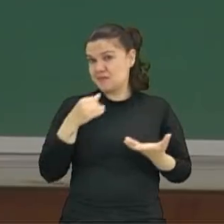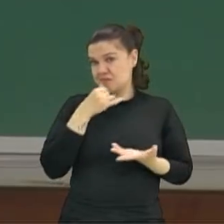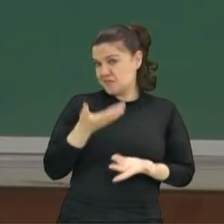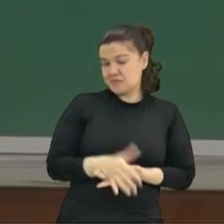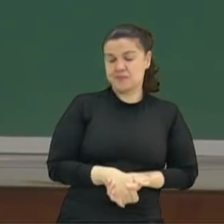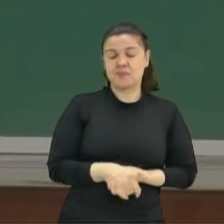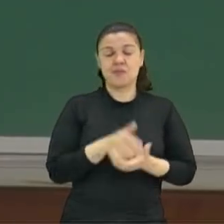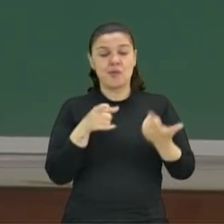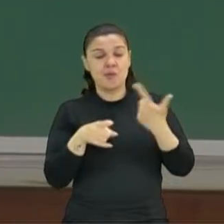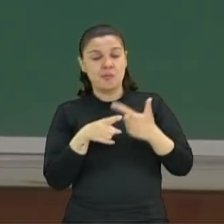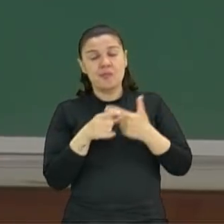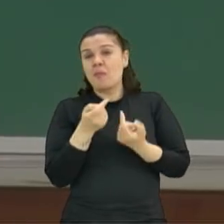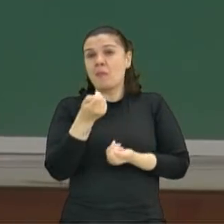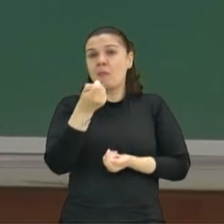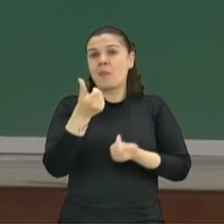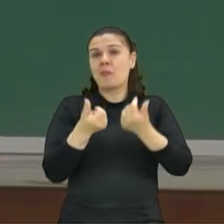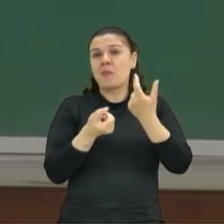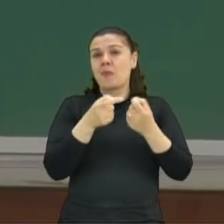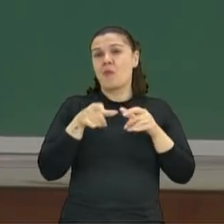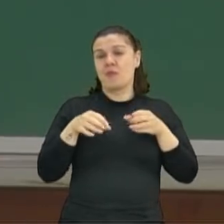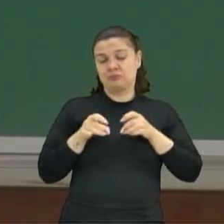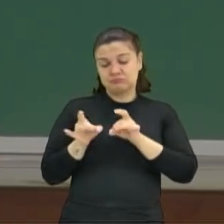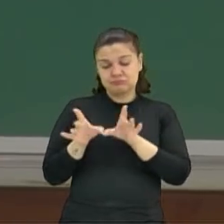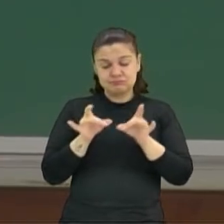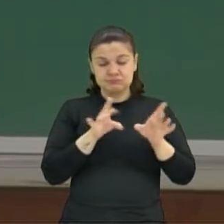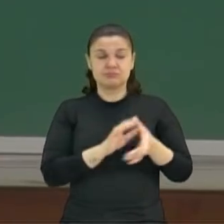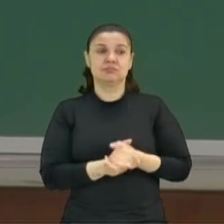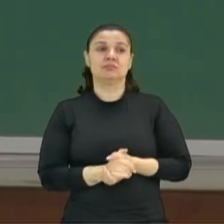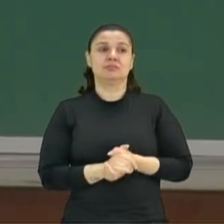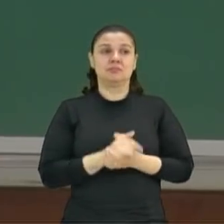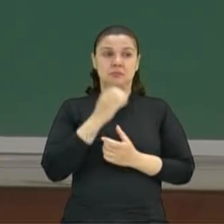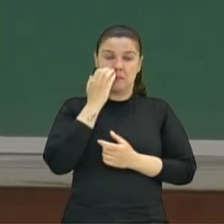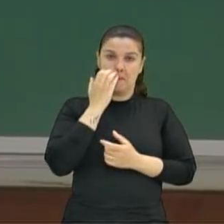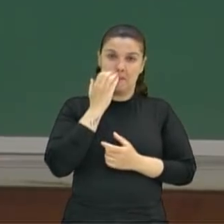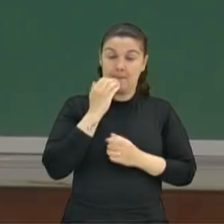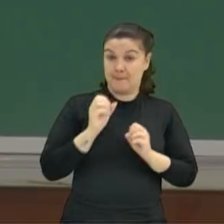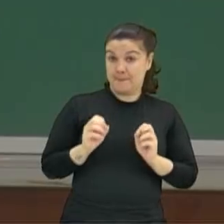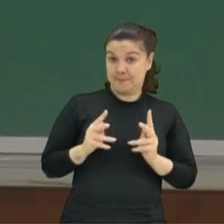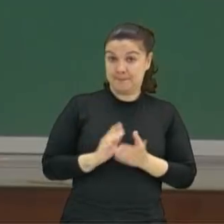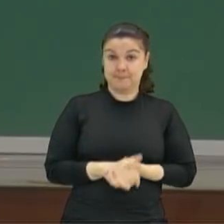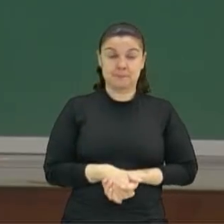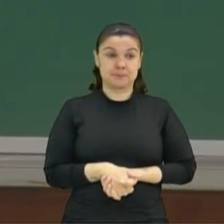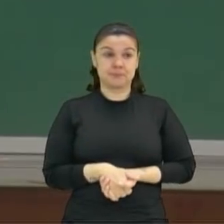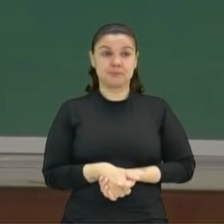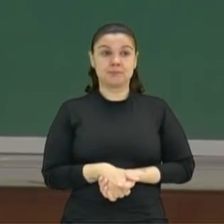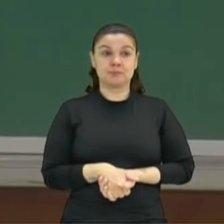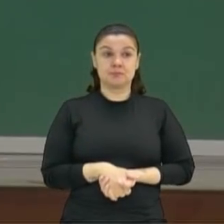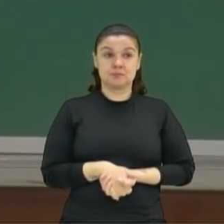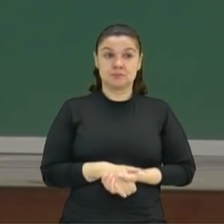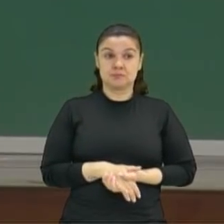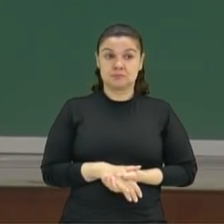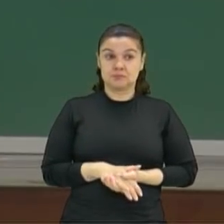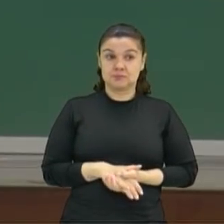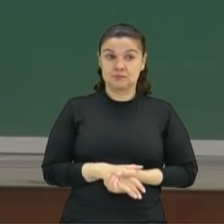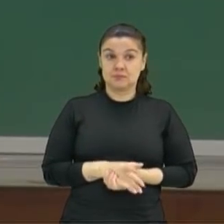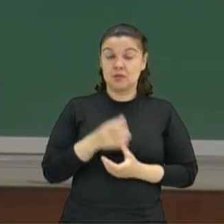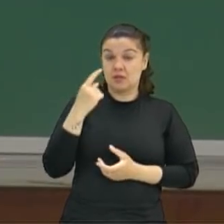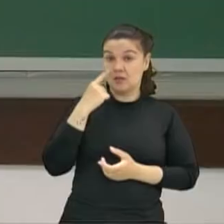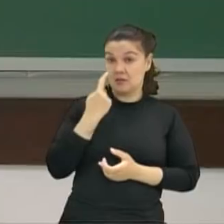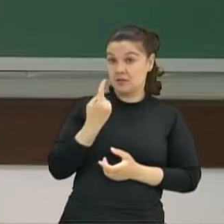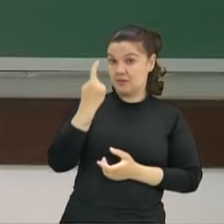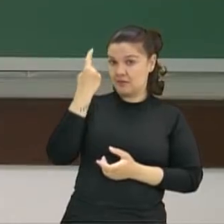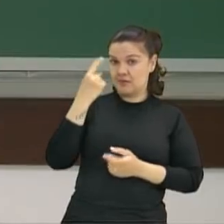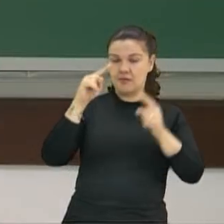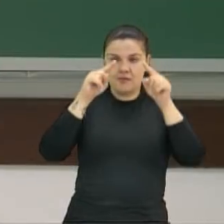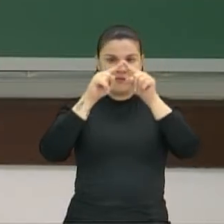devido à quantidade da produção ser menor, certo? Então, vamos lá para